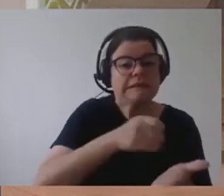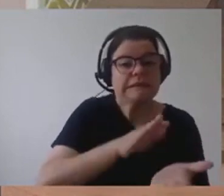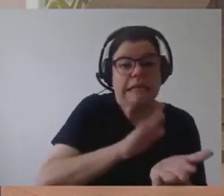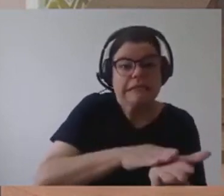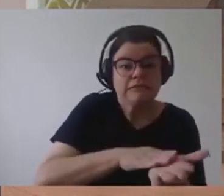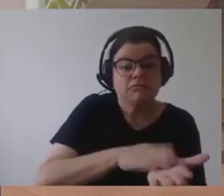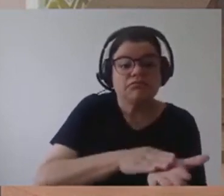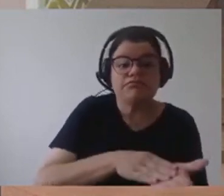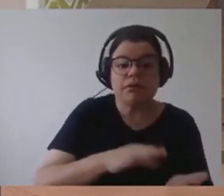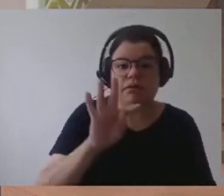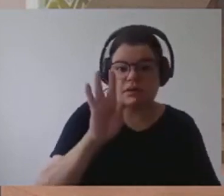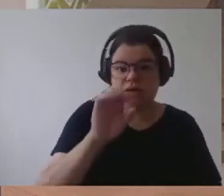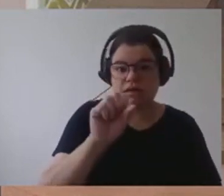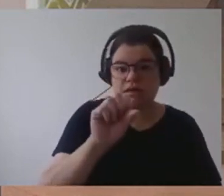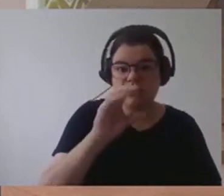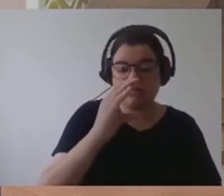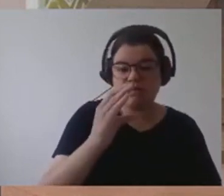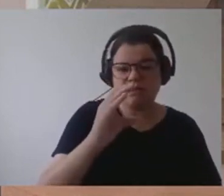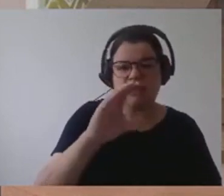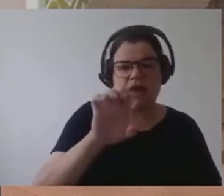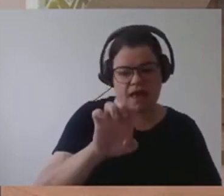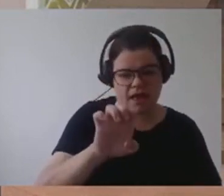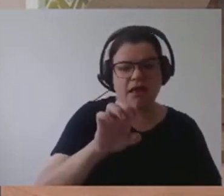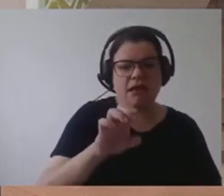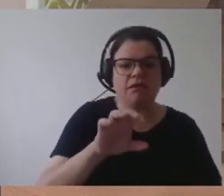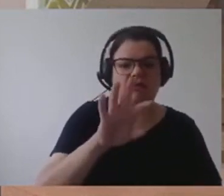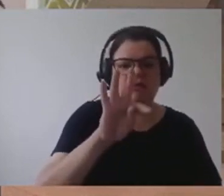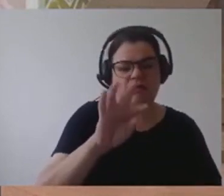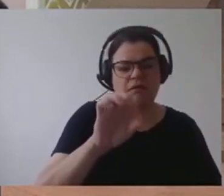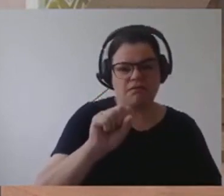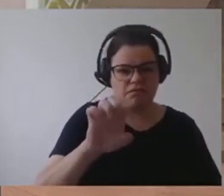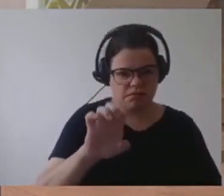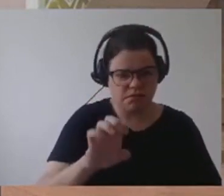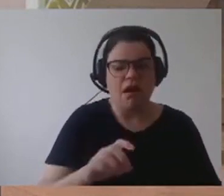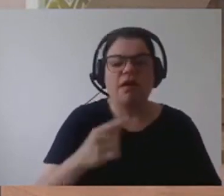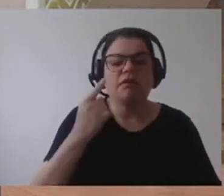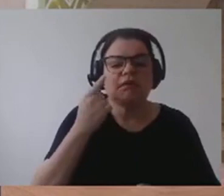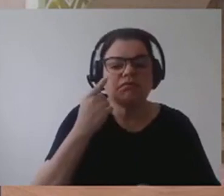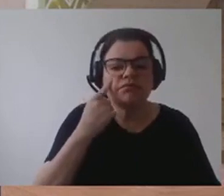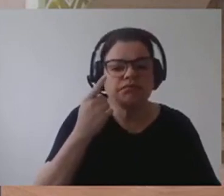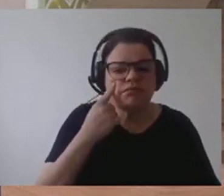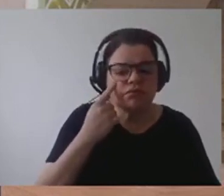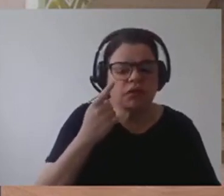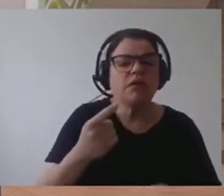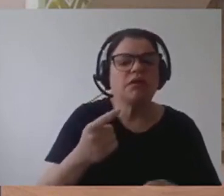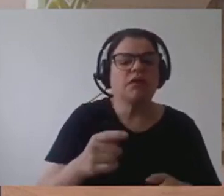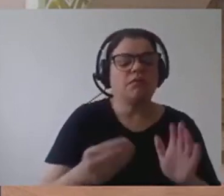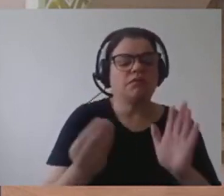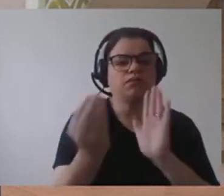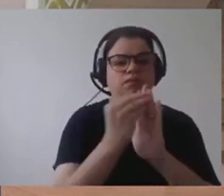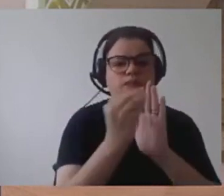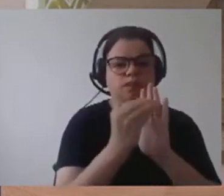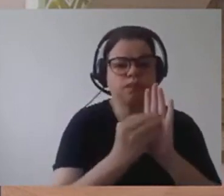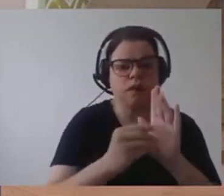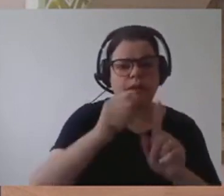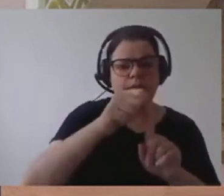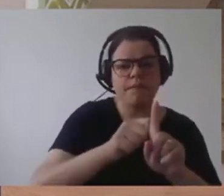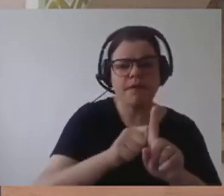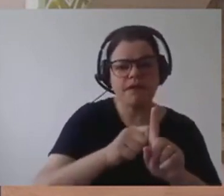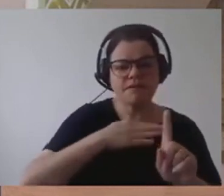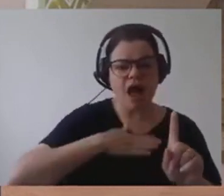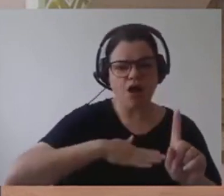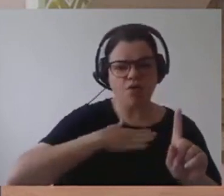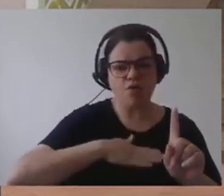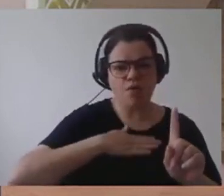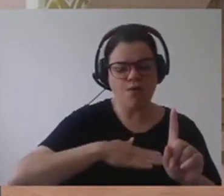TCE e depois preenchermos um questionário eletrônico que terminou no mês de agosto professor euller que nos trouxe lá